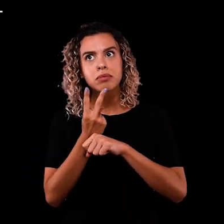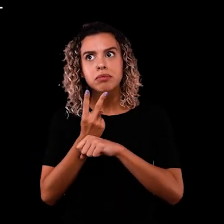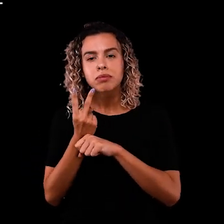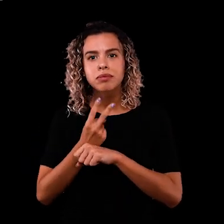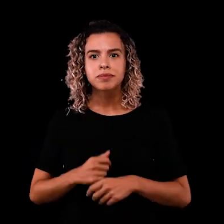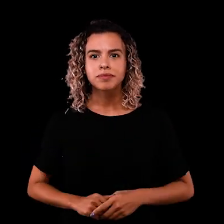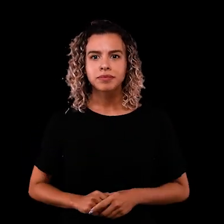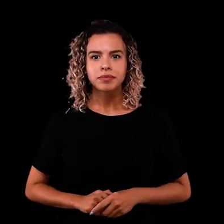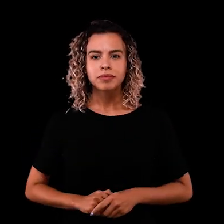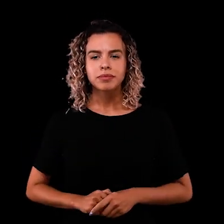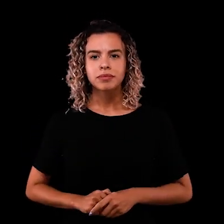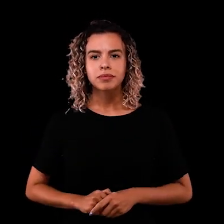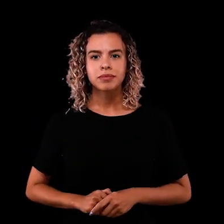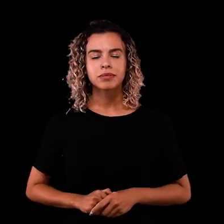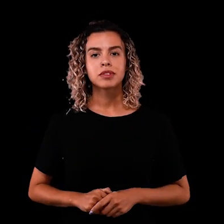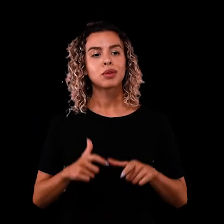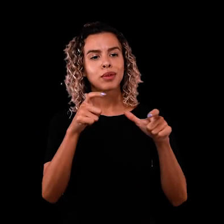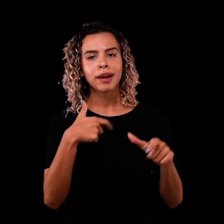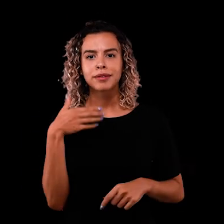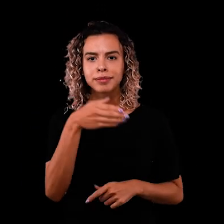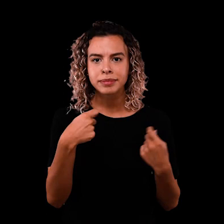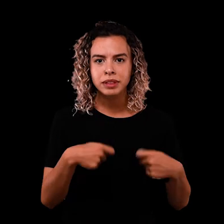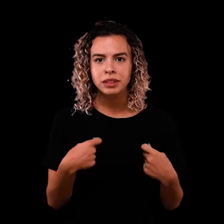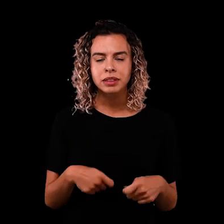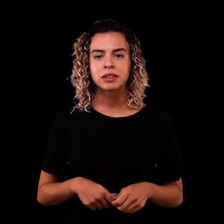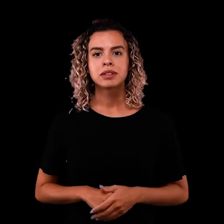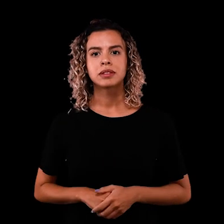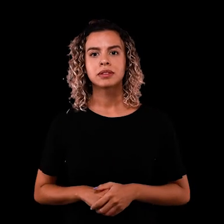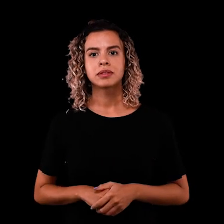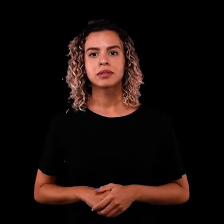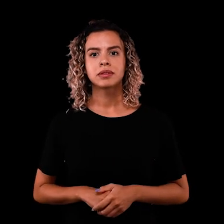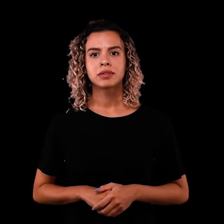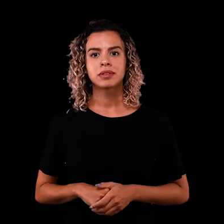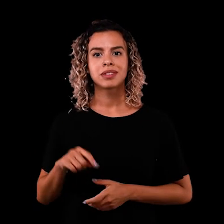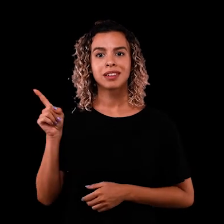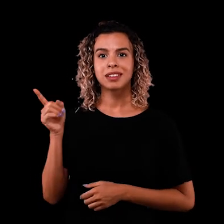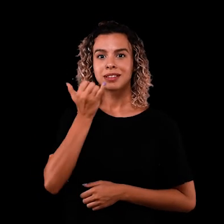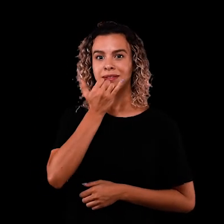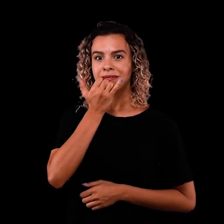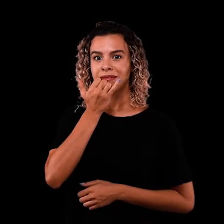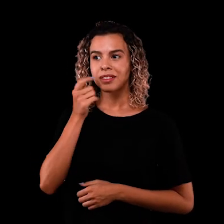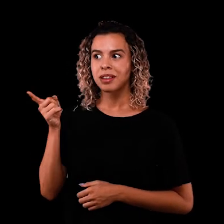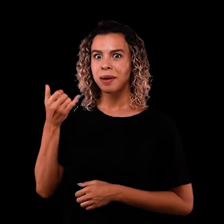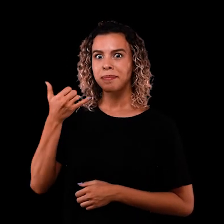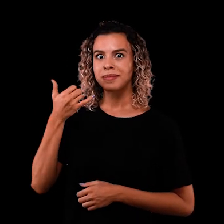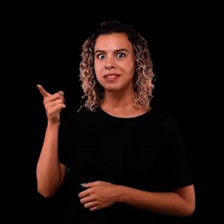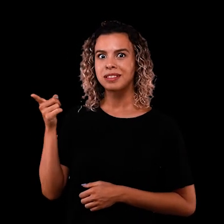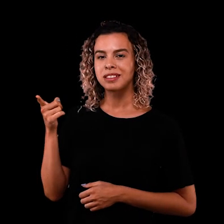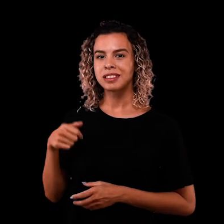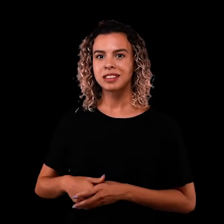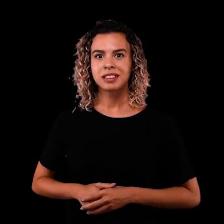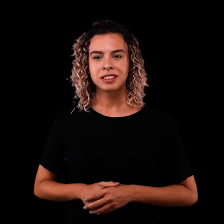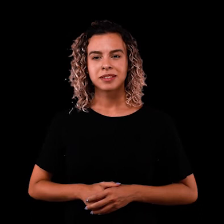os lados procurando o passarinho. Um local que eu tenho que ir. Fábio. Ele olha para a direita. E aqui acabou o armazenamento do meu